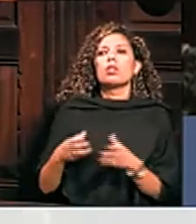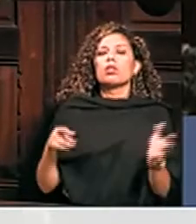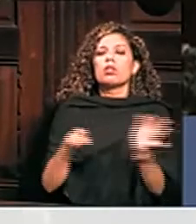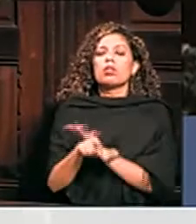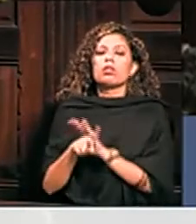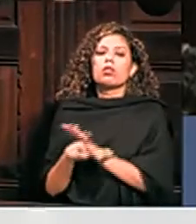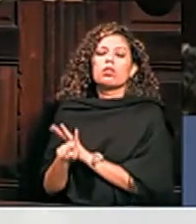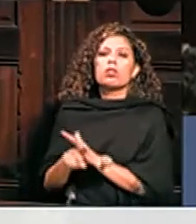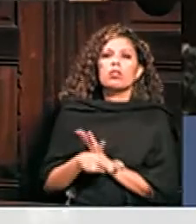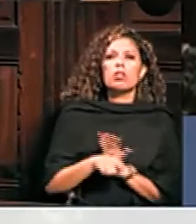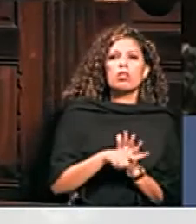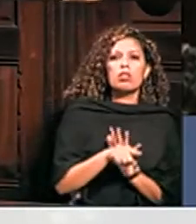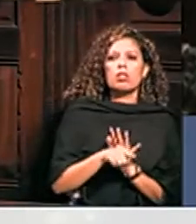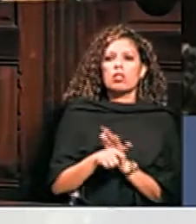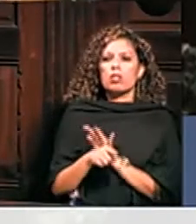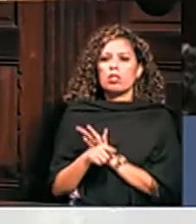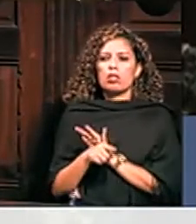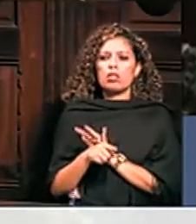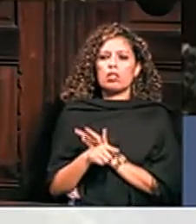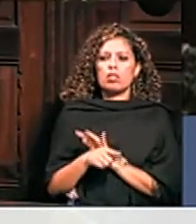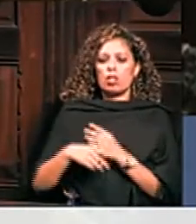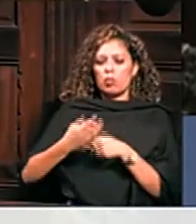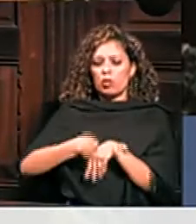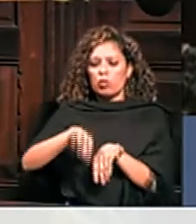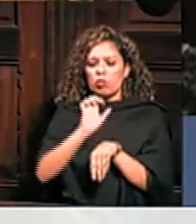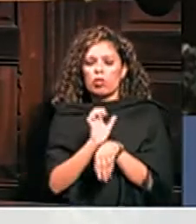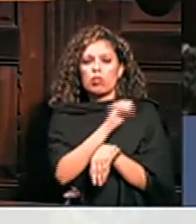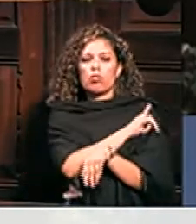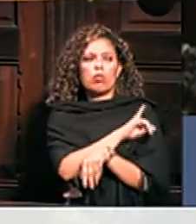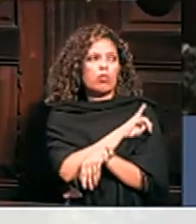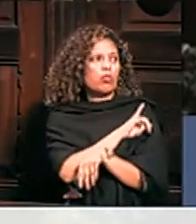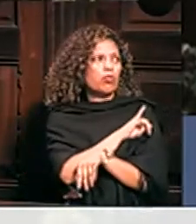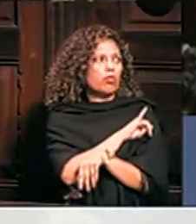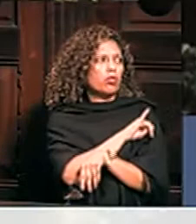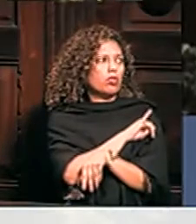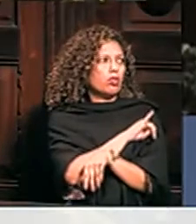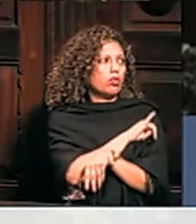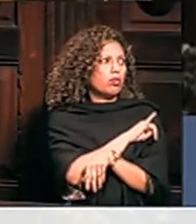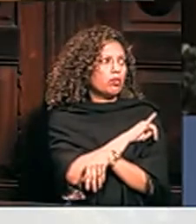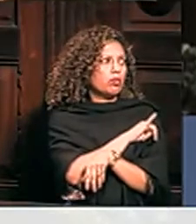Finanças, Fiscalização Financeira e Controle, deputado Gustavo Tutuca.